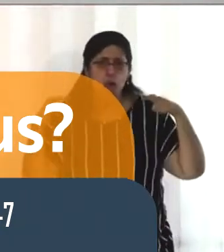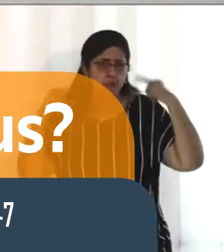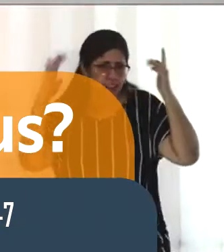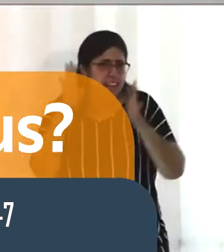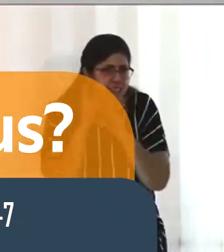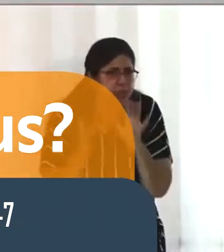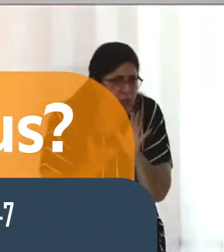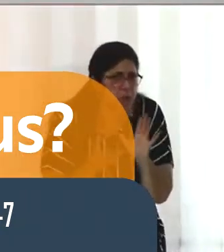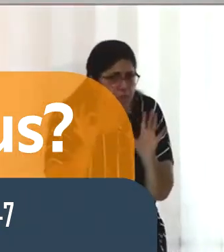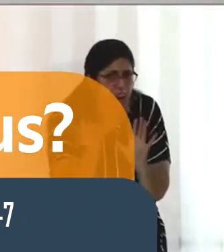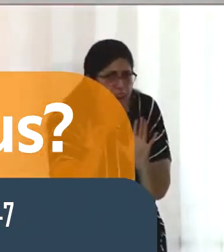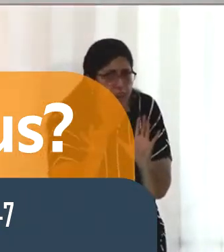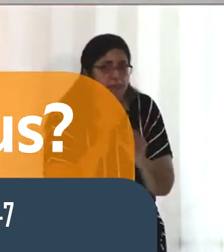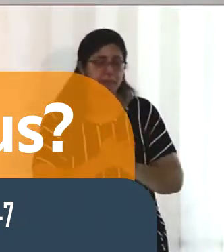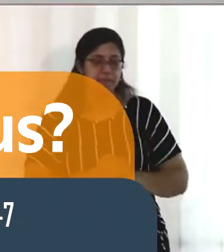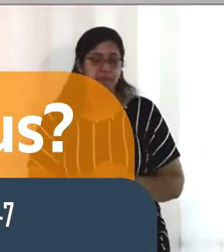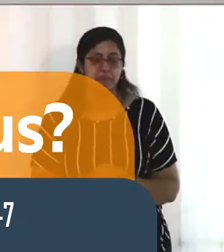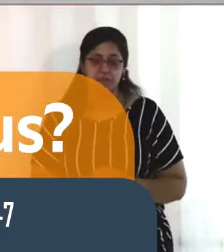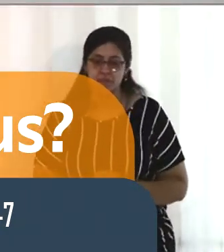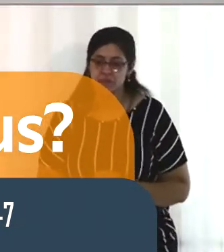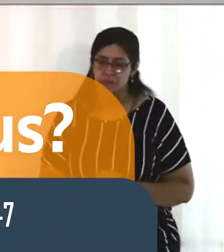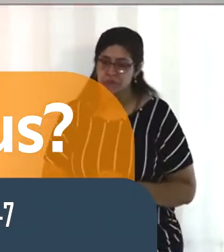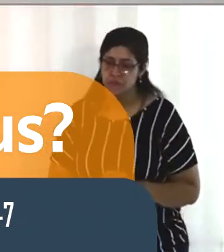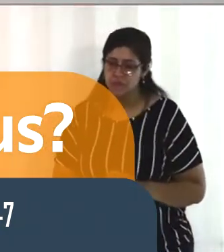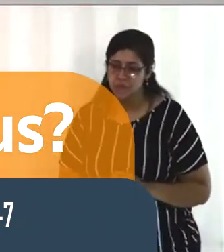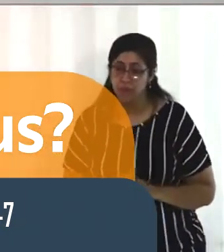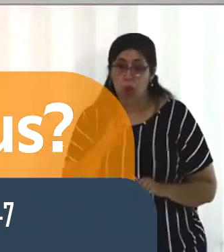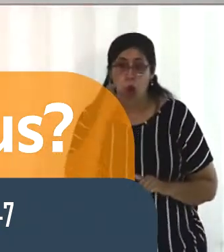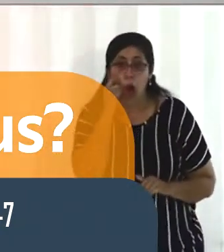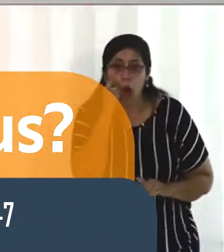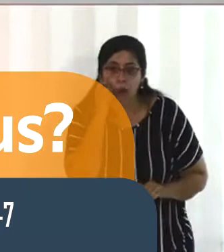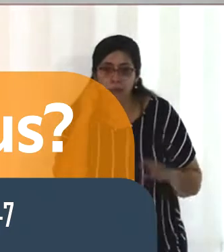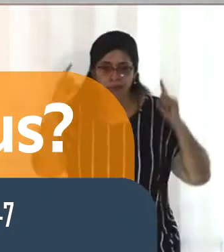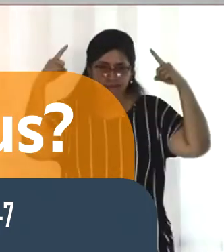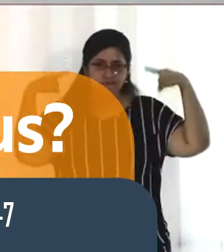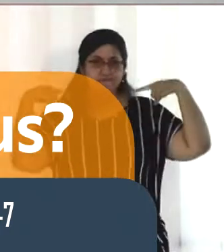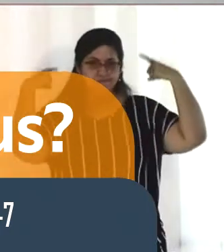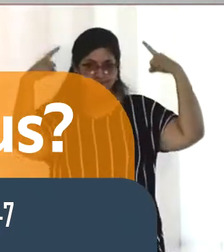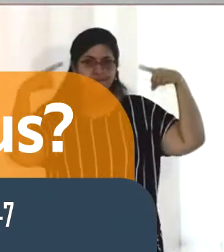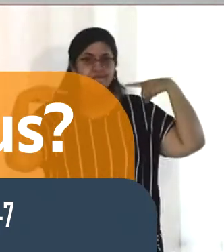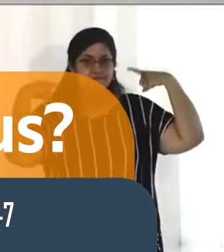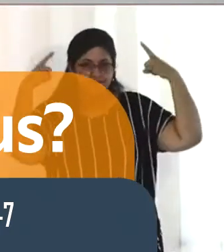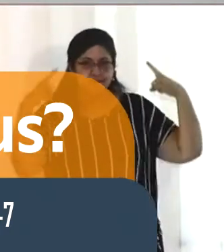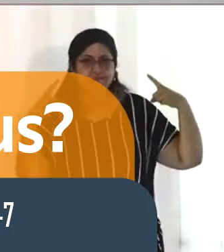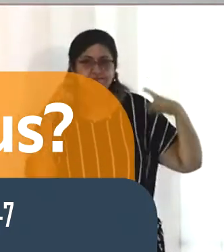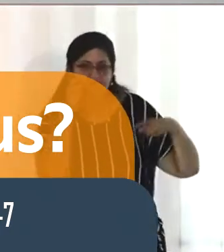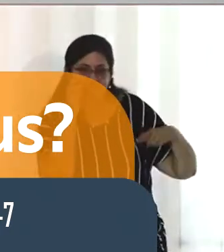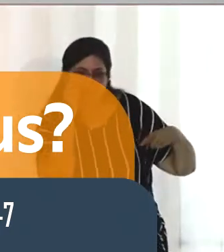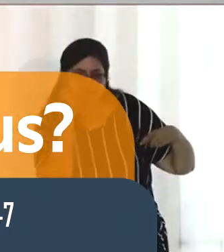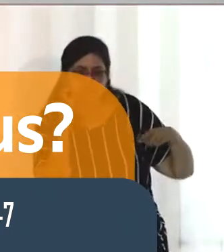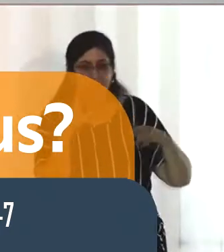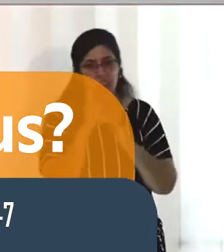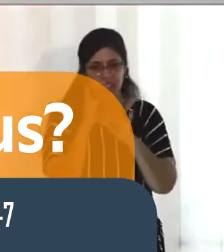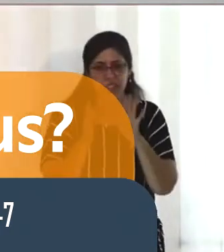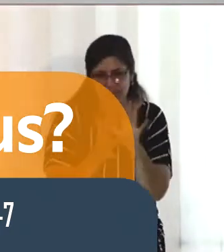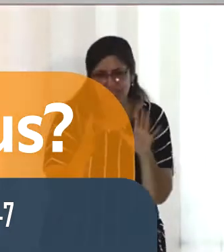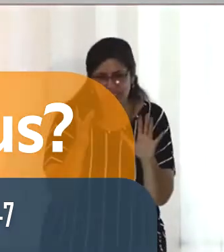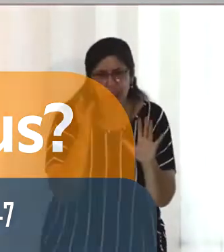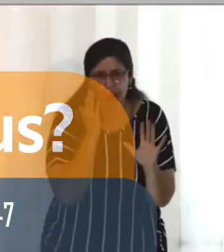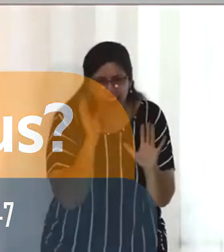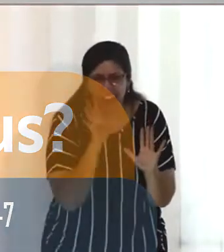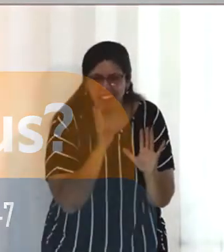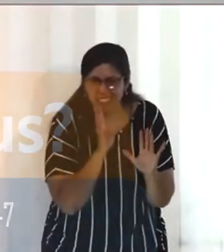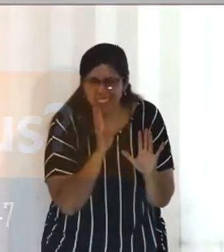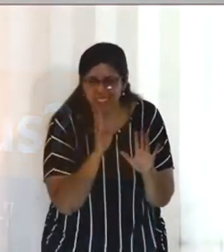muitas vezes. É assim que a igreja carinhosamente chama os seus filhinhos, ovelhinhas de Jesus. Então desenhe